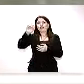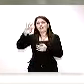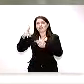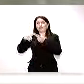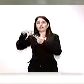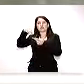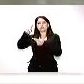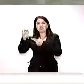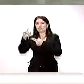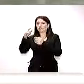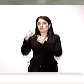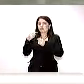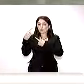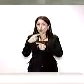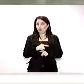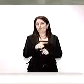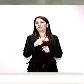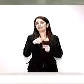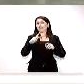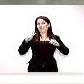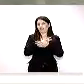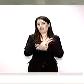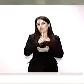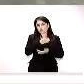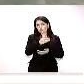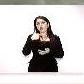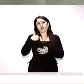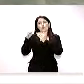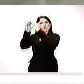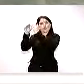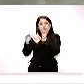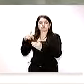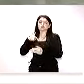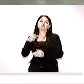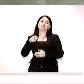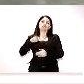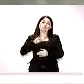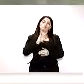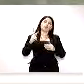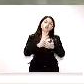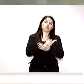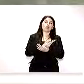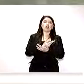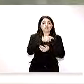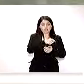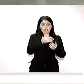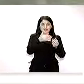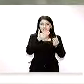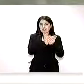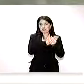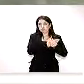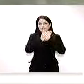pela irregularidade determinando também encaminhamento de peça ao Ministério Público eh